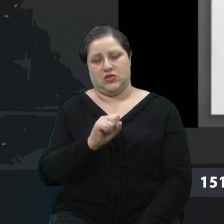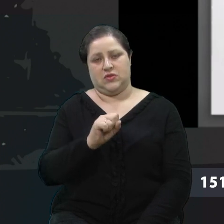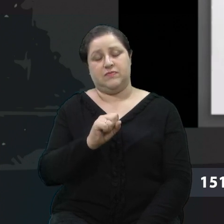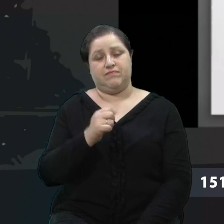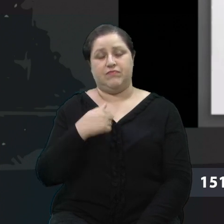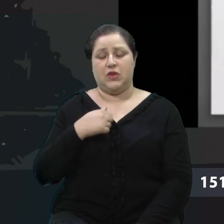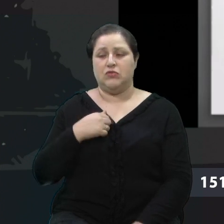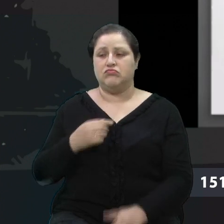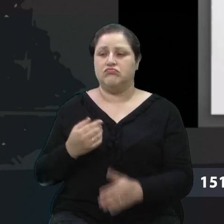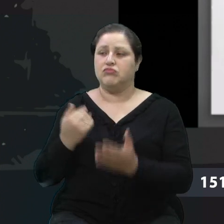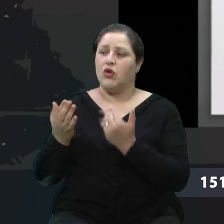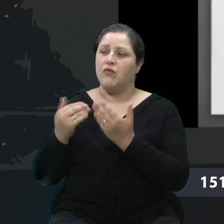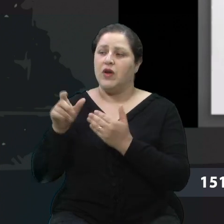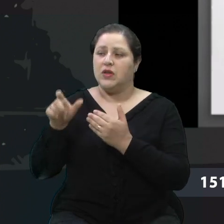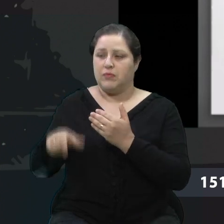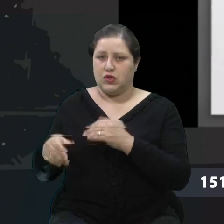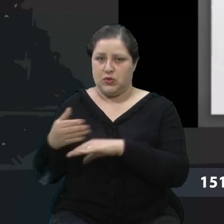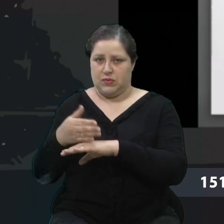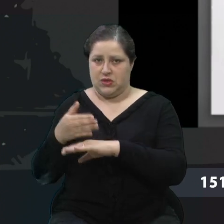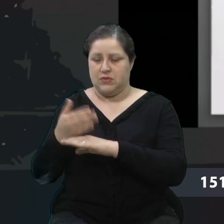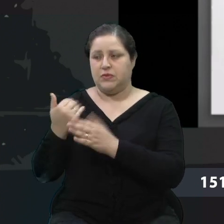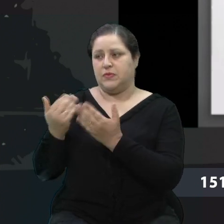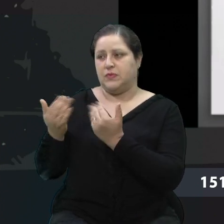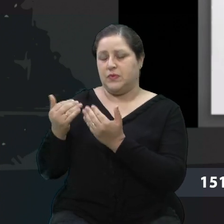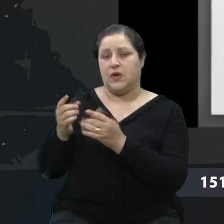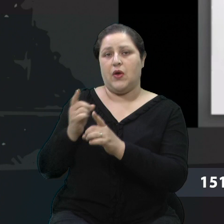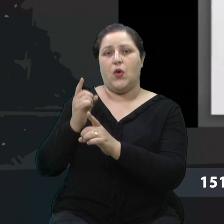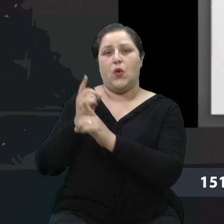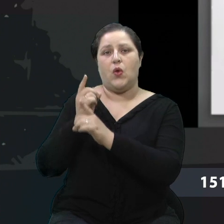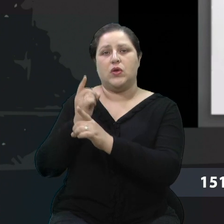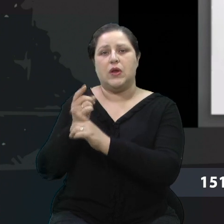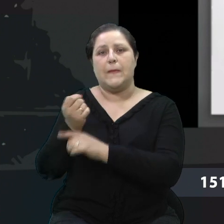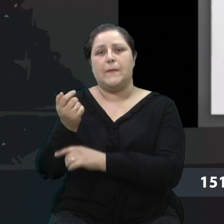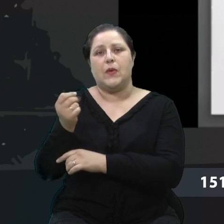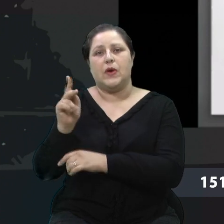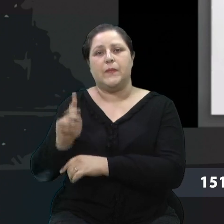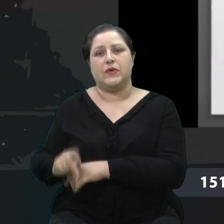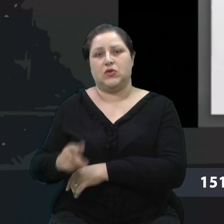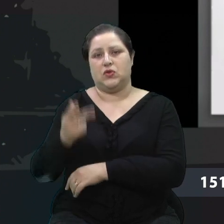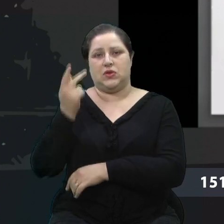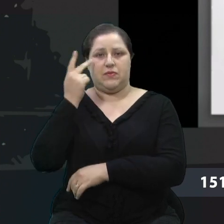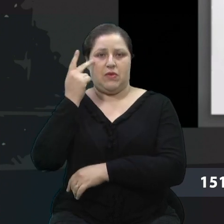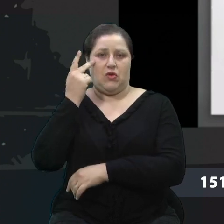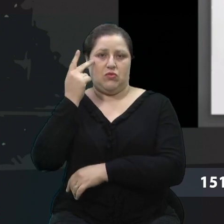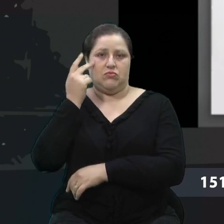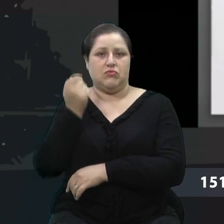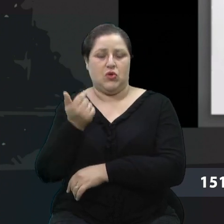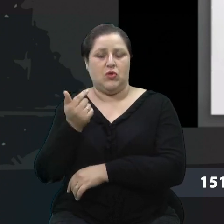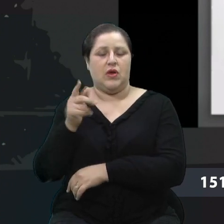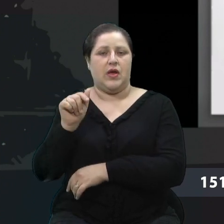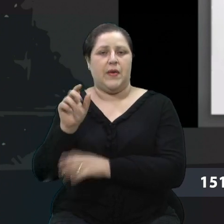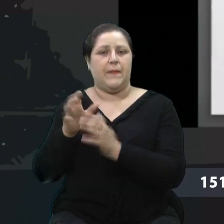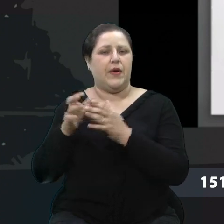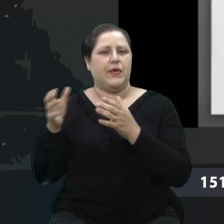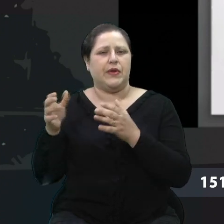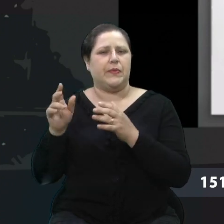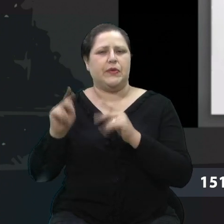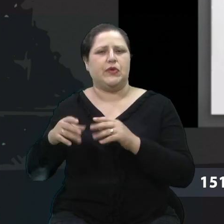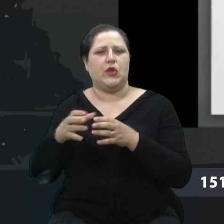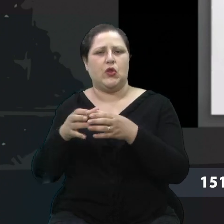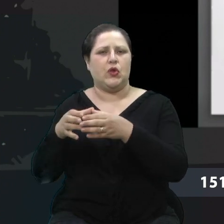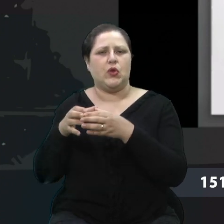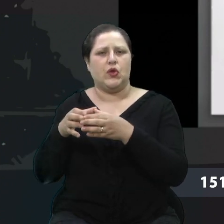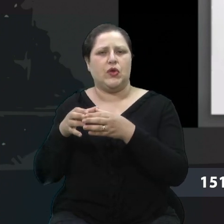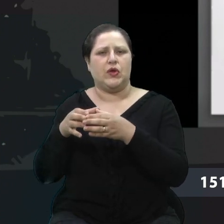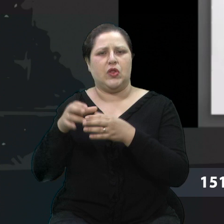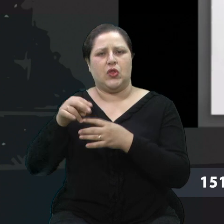frequentando esse espaço e encontrei muito poucos paulistas, vereador Cadori. Encontrei turistas do Rio Grande do